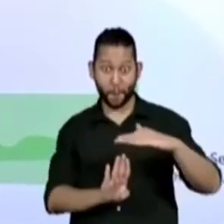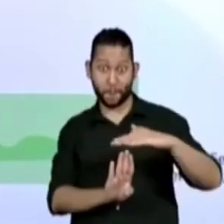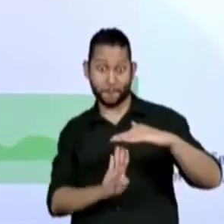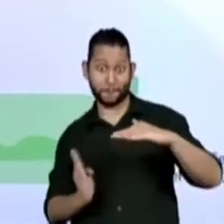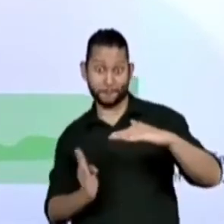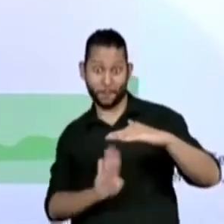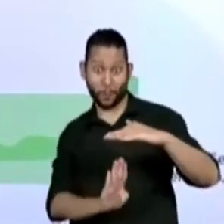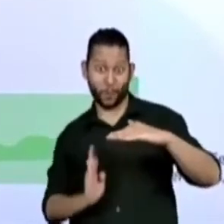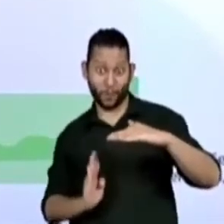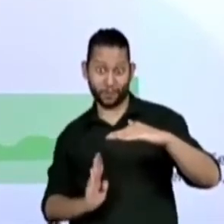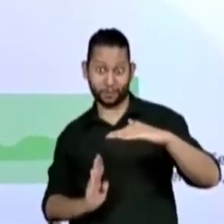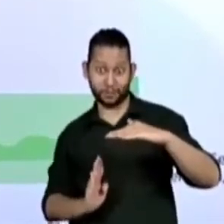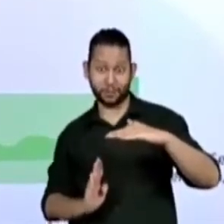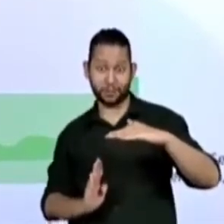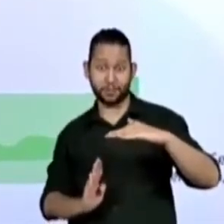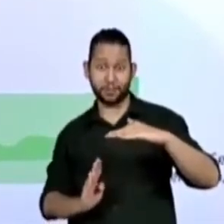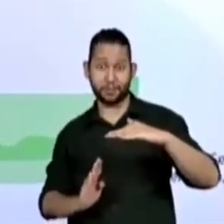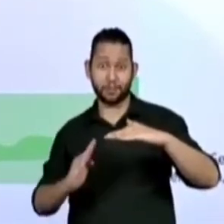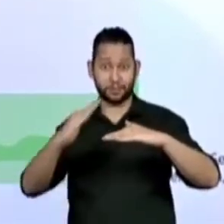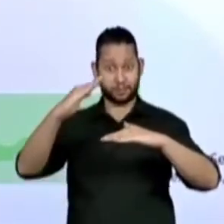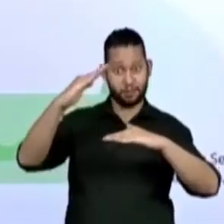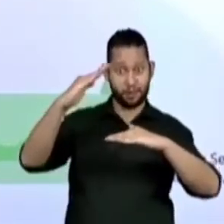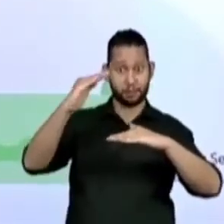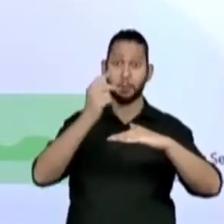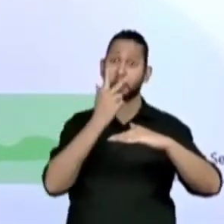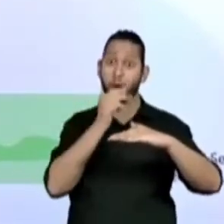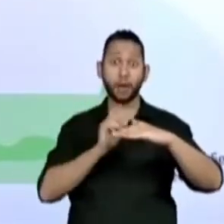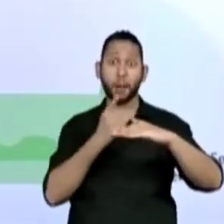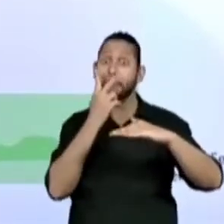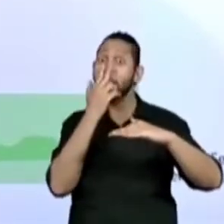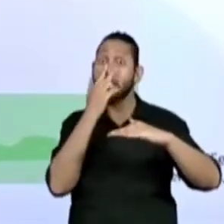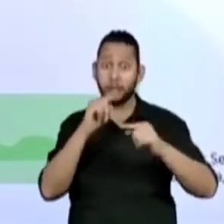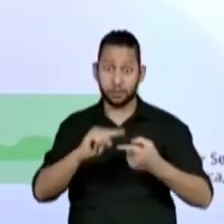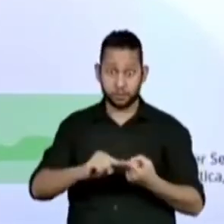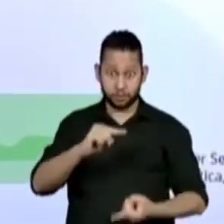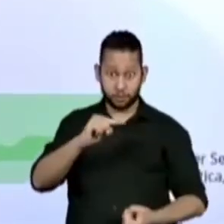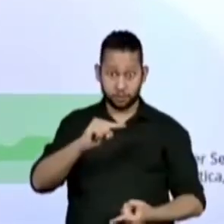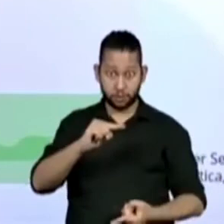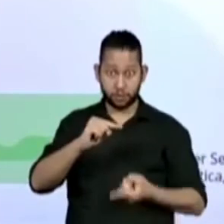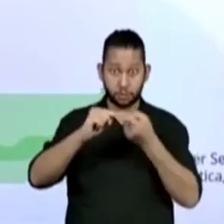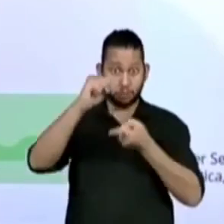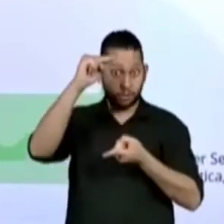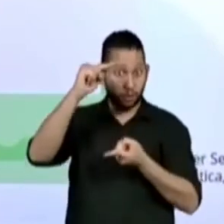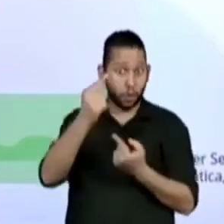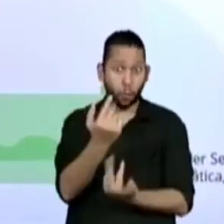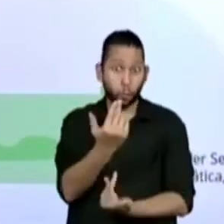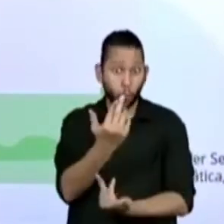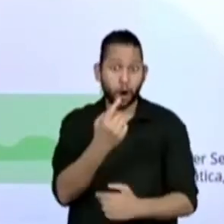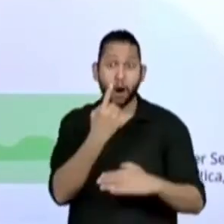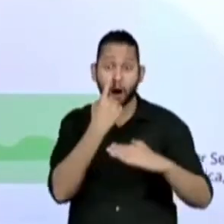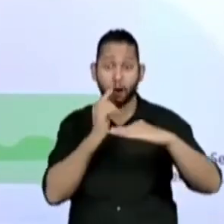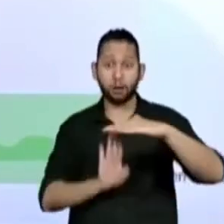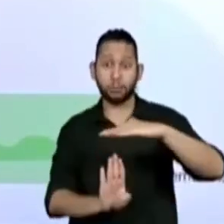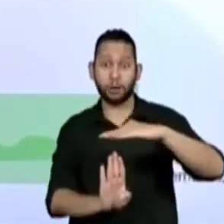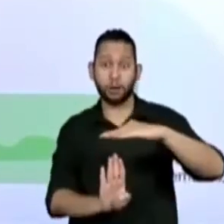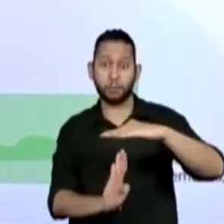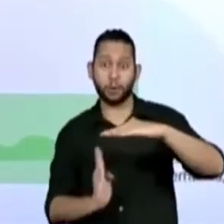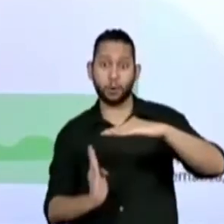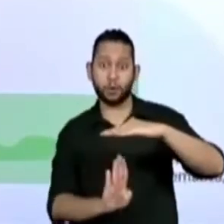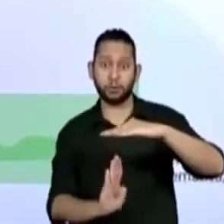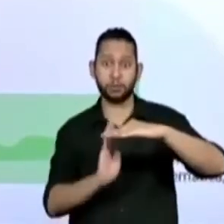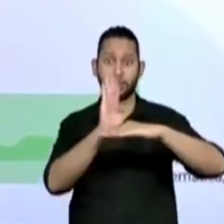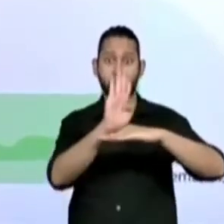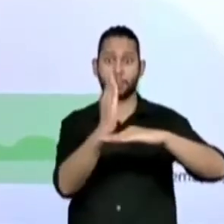até o telhado dá mais ou menos o mesmo tamanho da porta. Isso, aí a maioria está estimando 4 metros. Tem um pouquinho mais, um